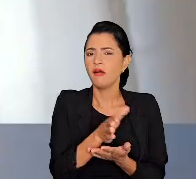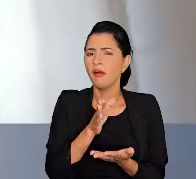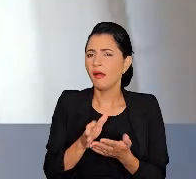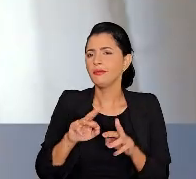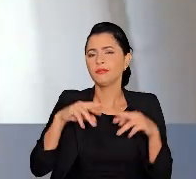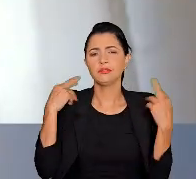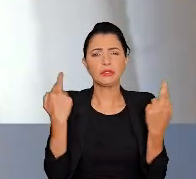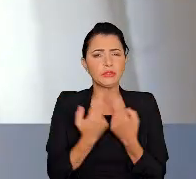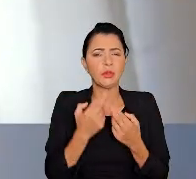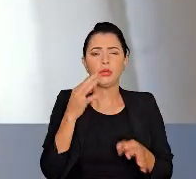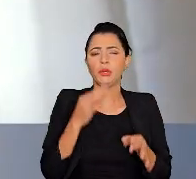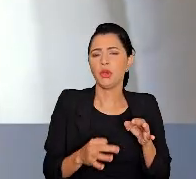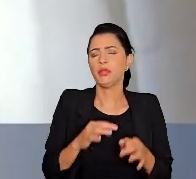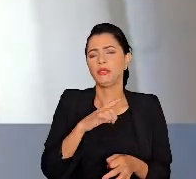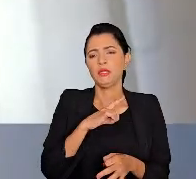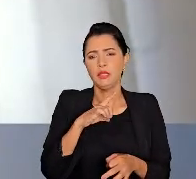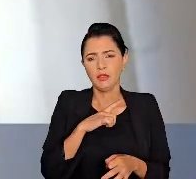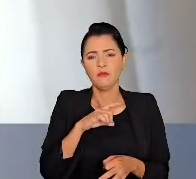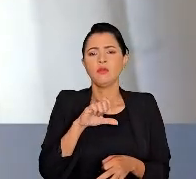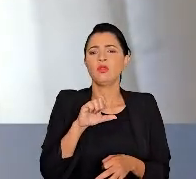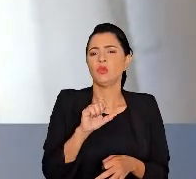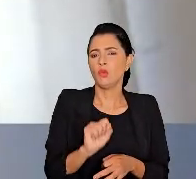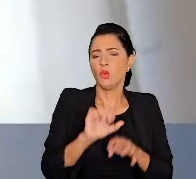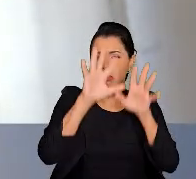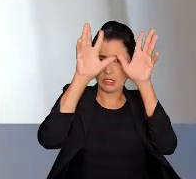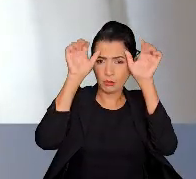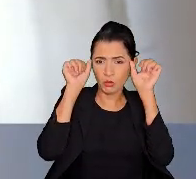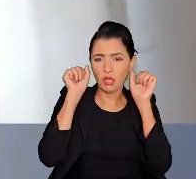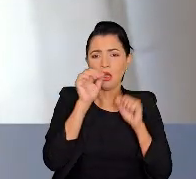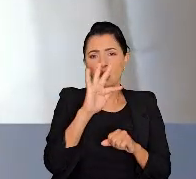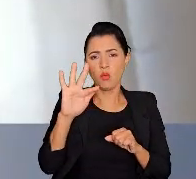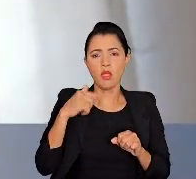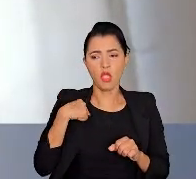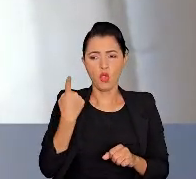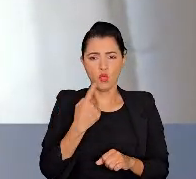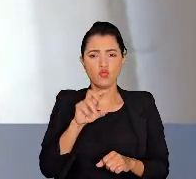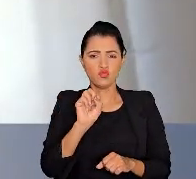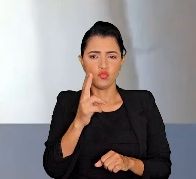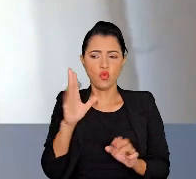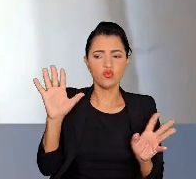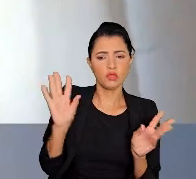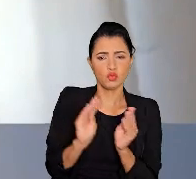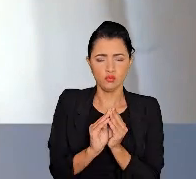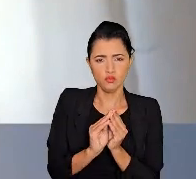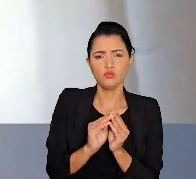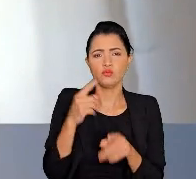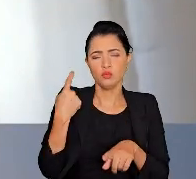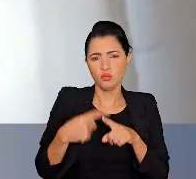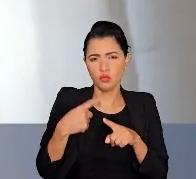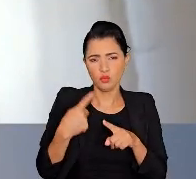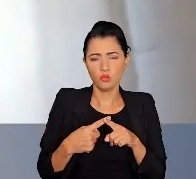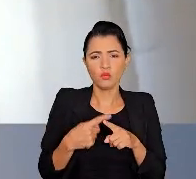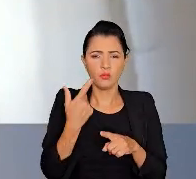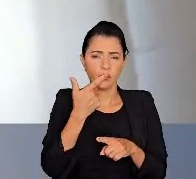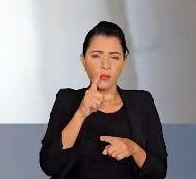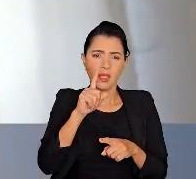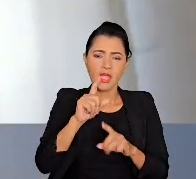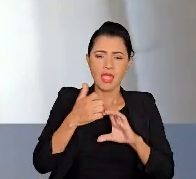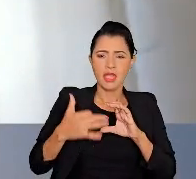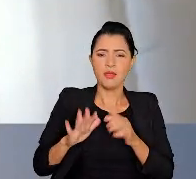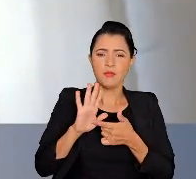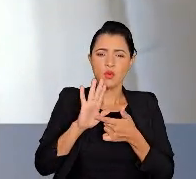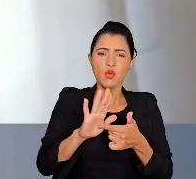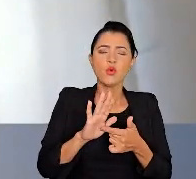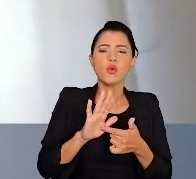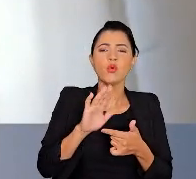Tribunal Federal. Eu vou aqui dar um resumo, porque ele acaba por caracterizar a